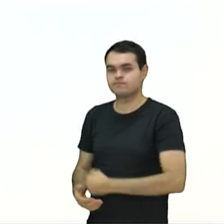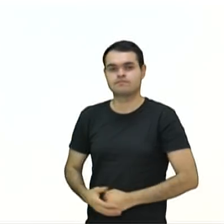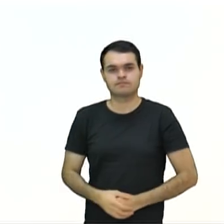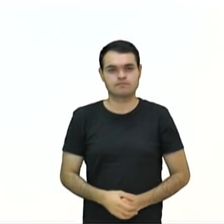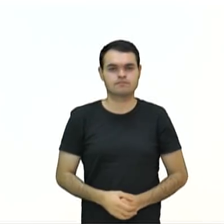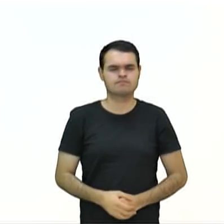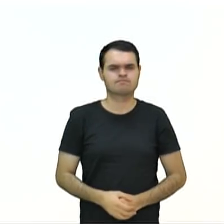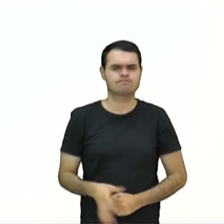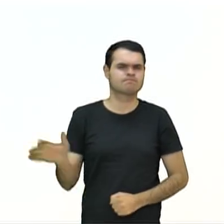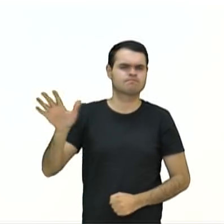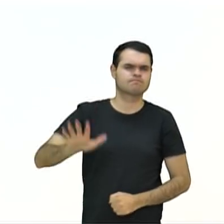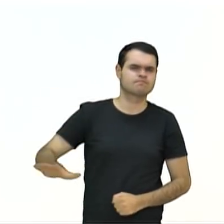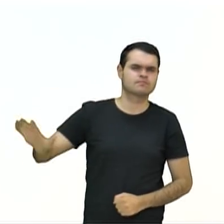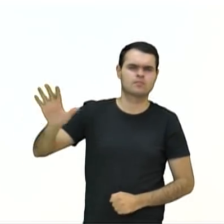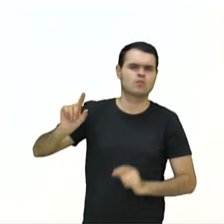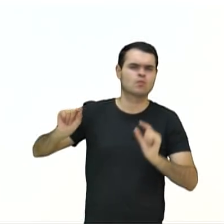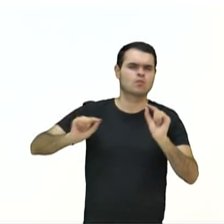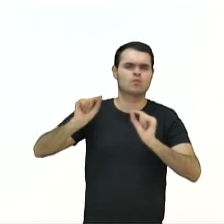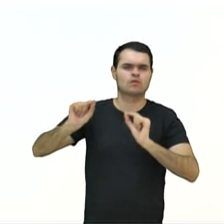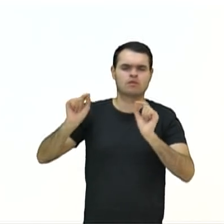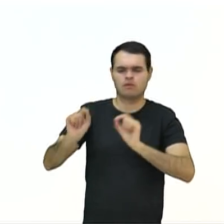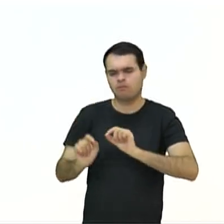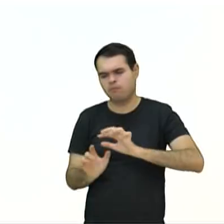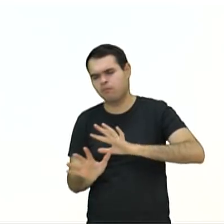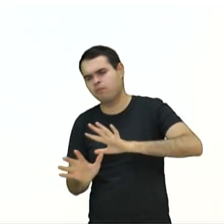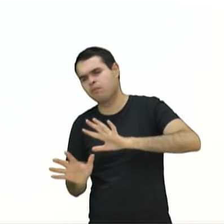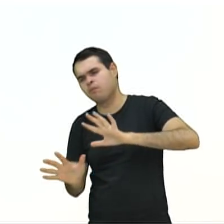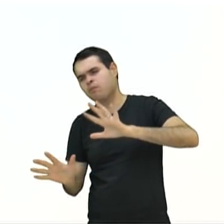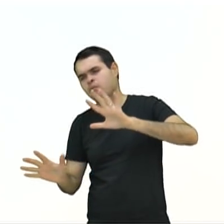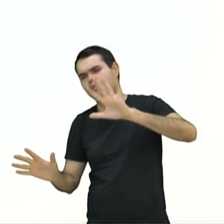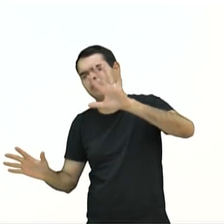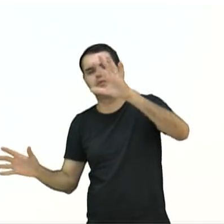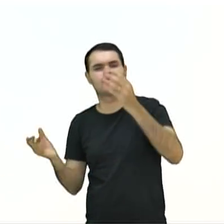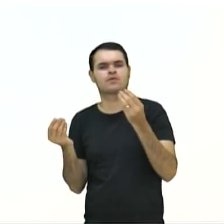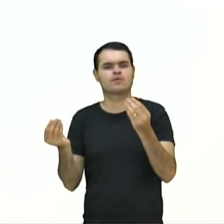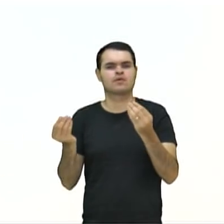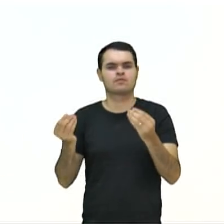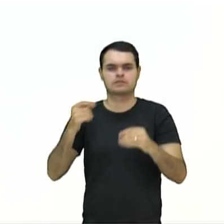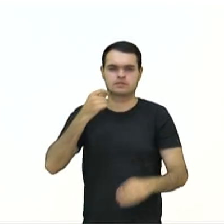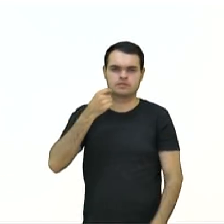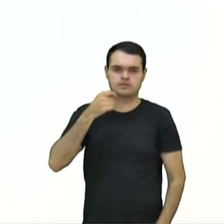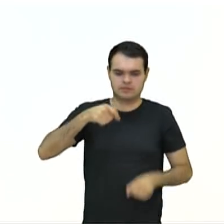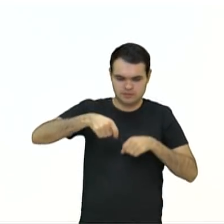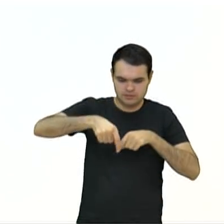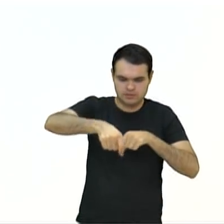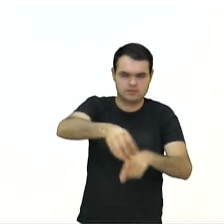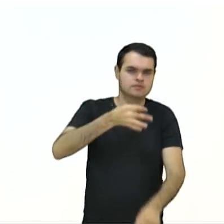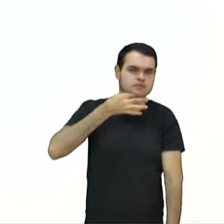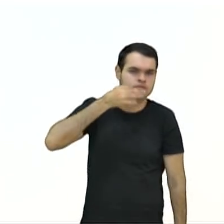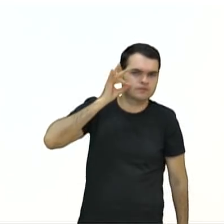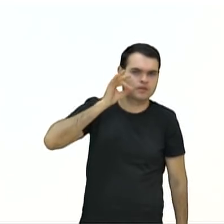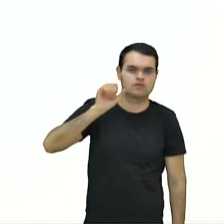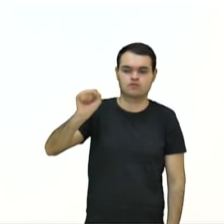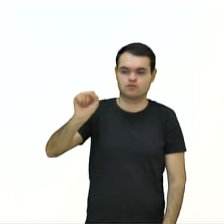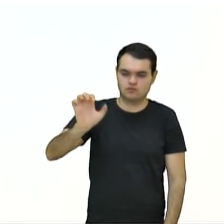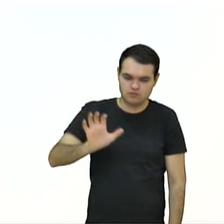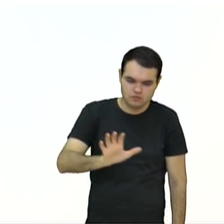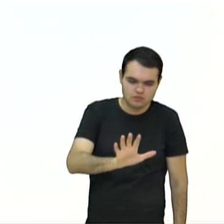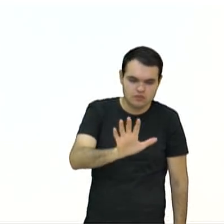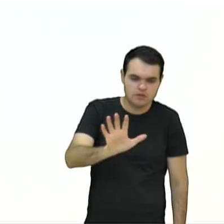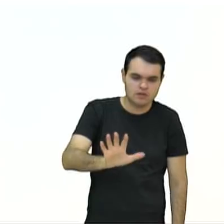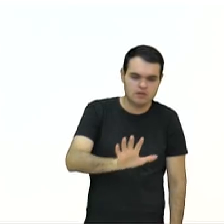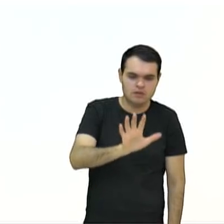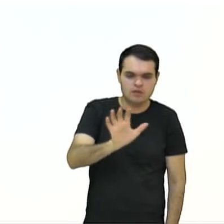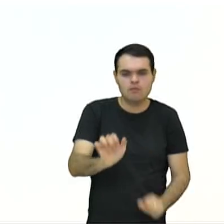essa ideia da difusão ali, de como se espalhou, né, o cultivo do café pelo sudeste, se estendendo